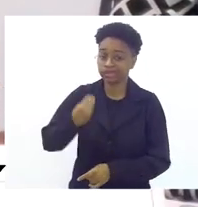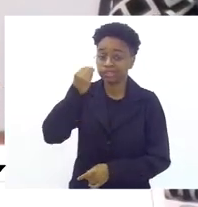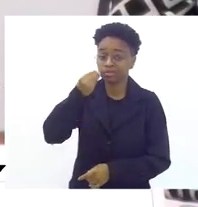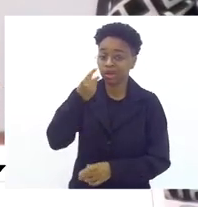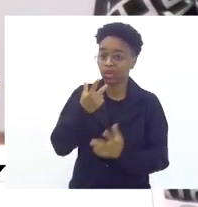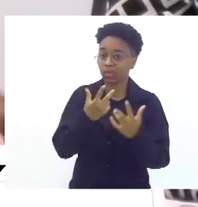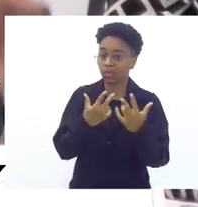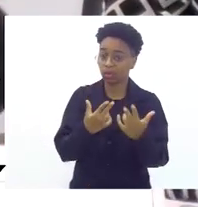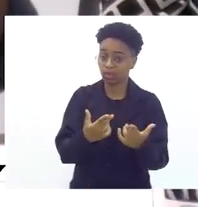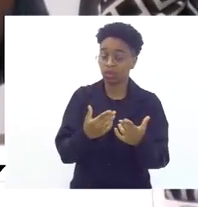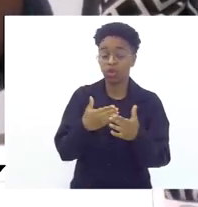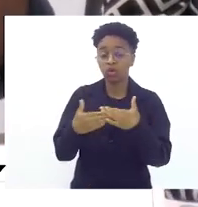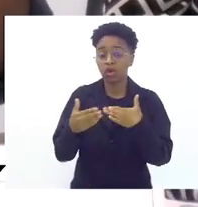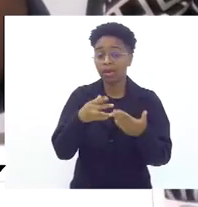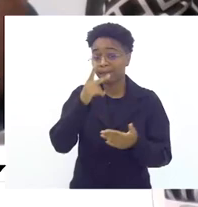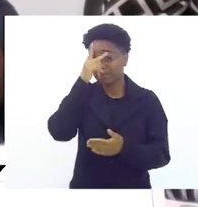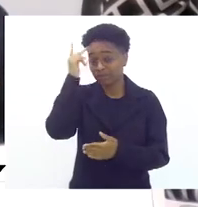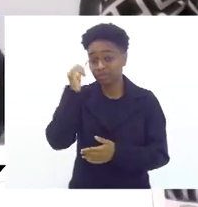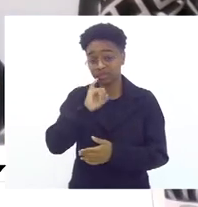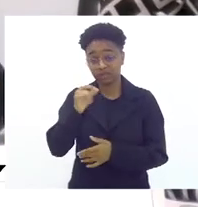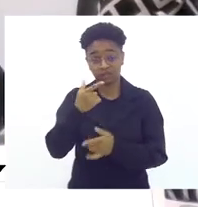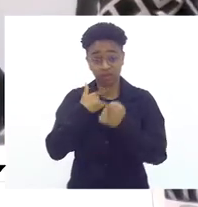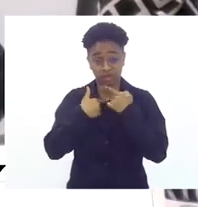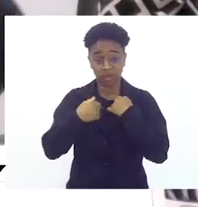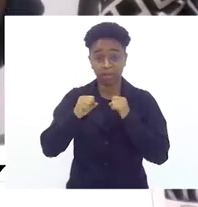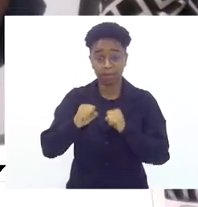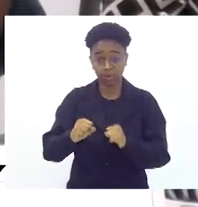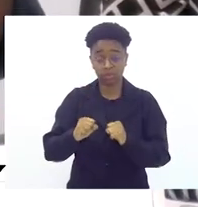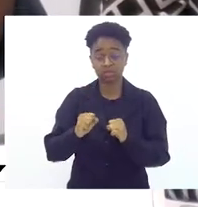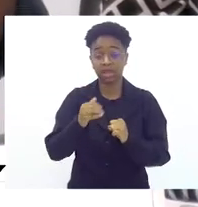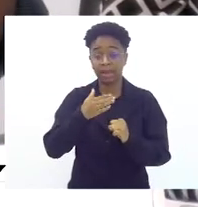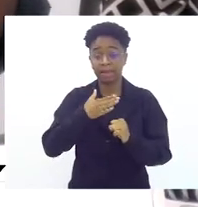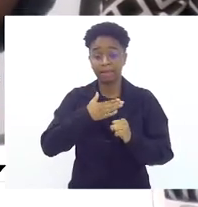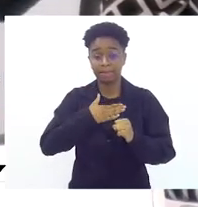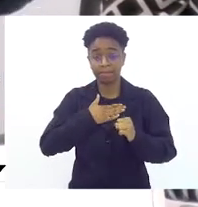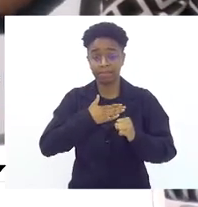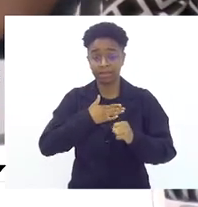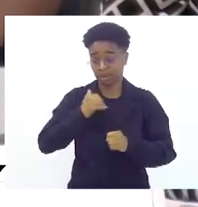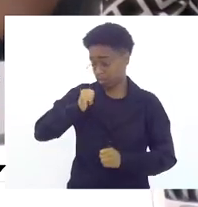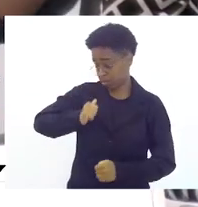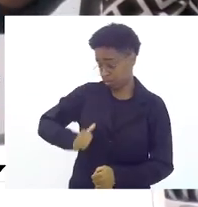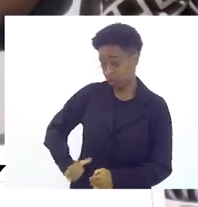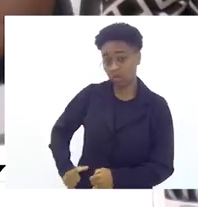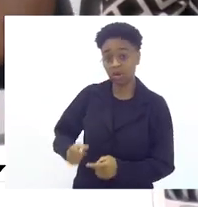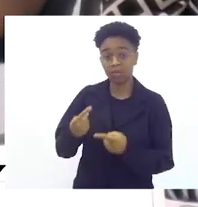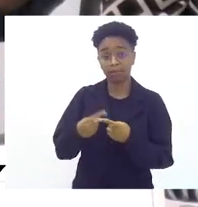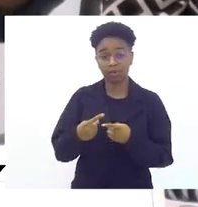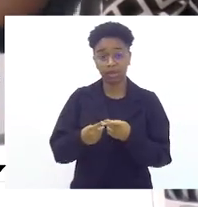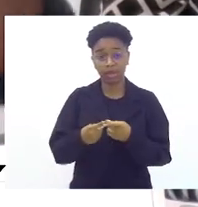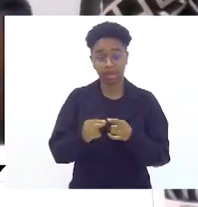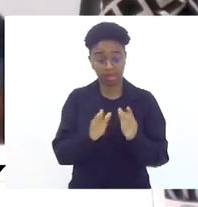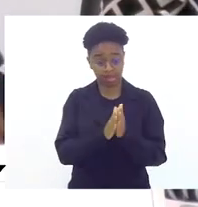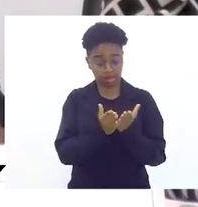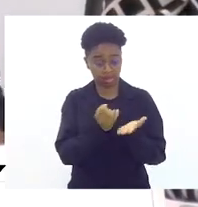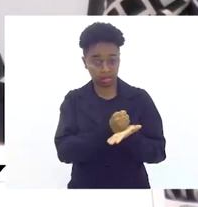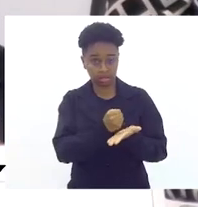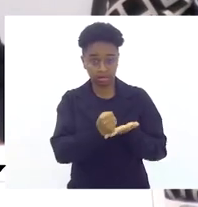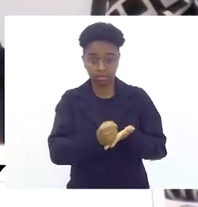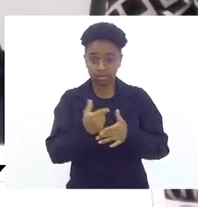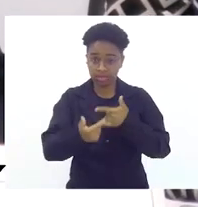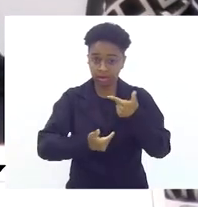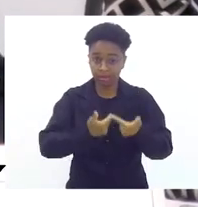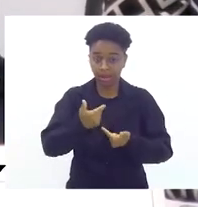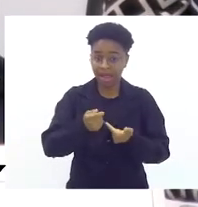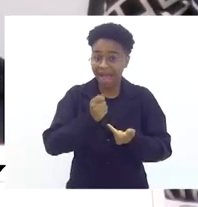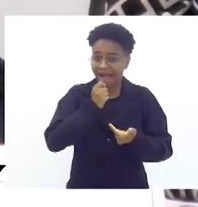um que quiser pode abrir a minha bolsa porque a minha carteira de trabalho ainda anda na minha bolsa porque eu